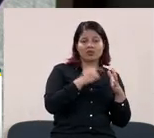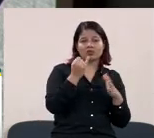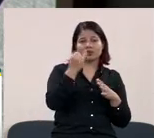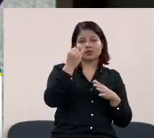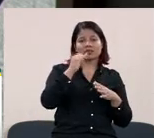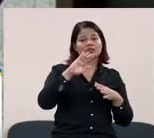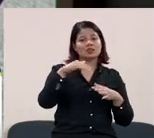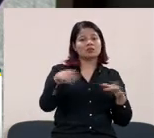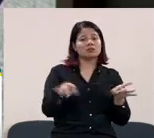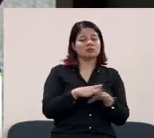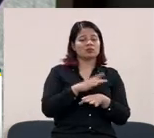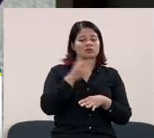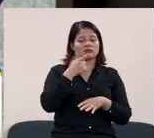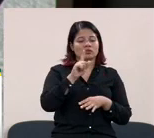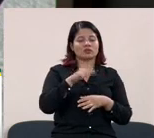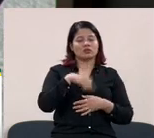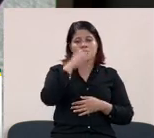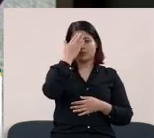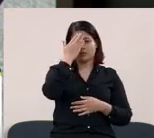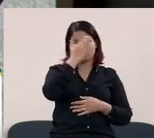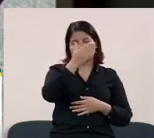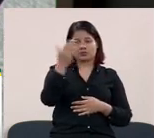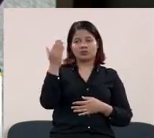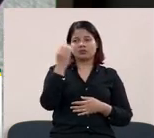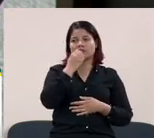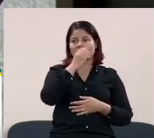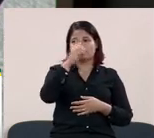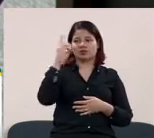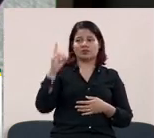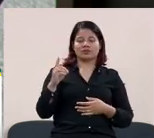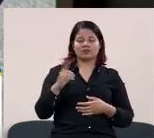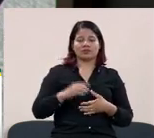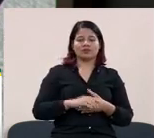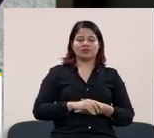aparece. Muito obrigado e bom dia.